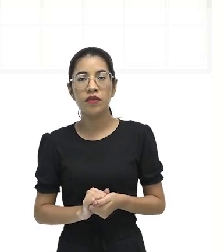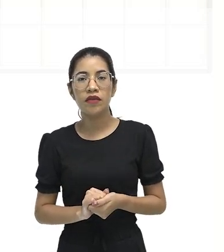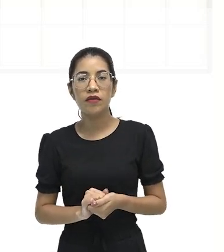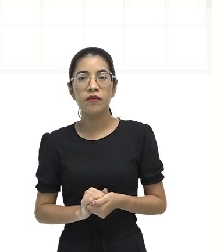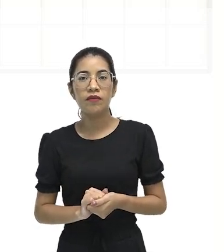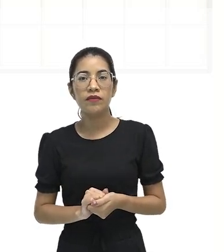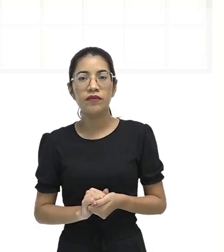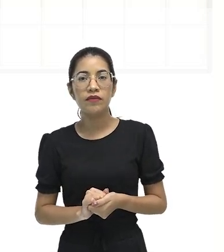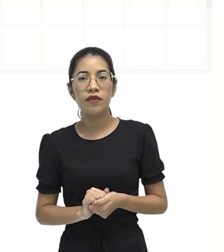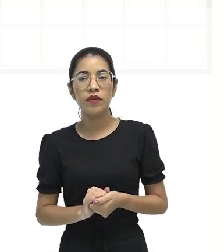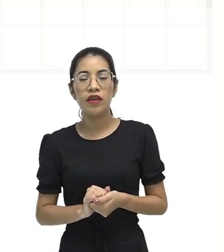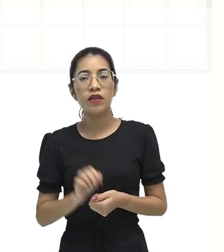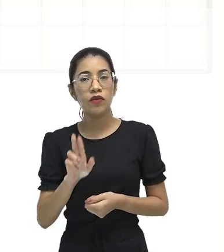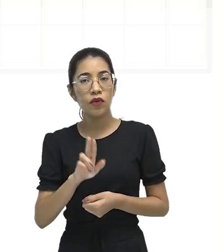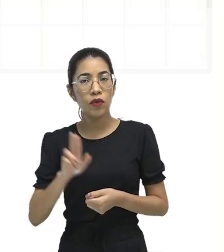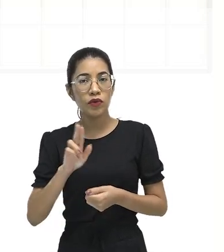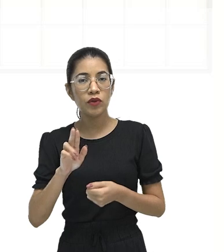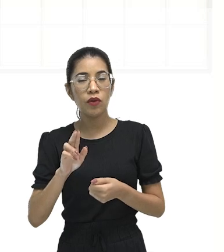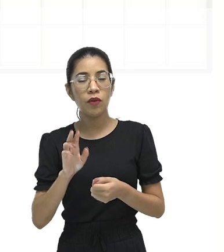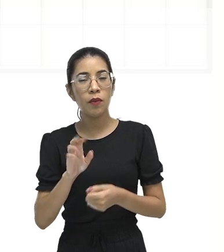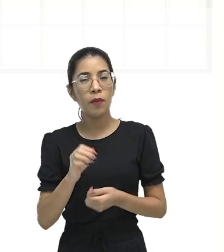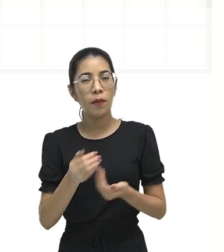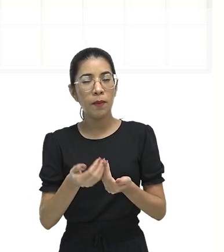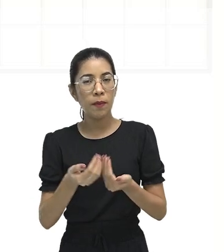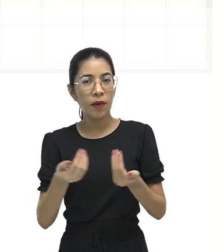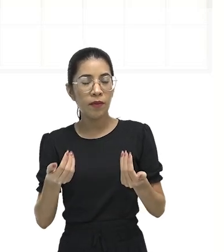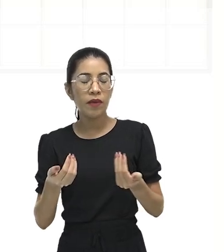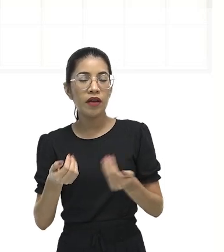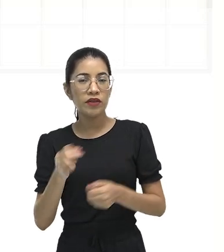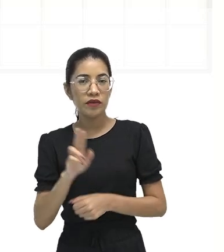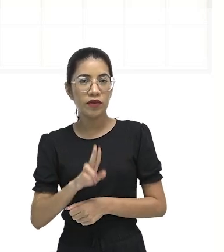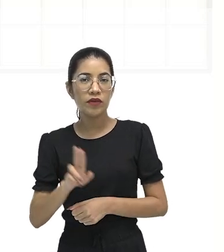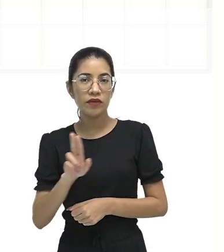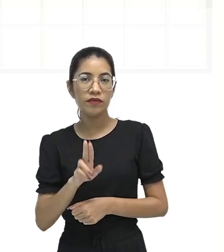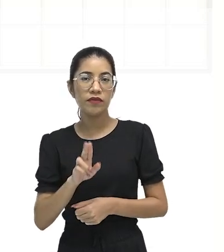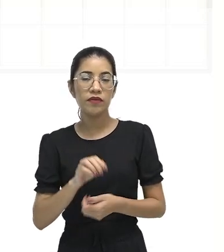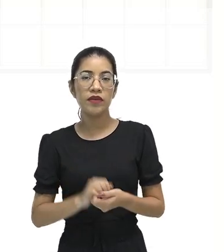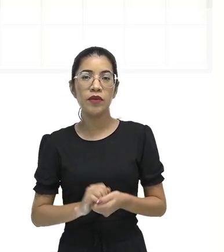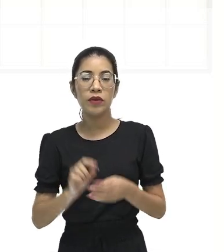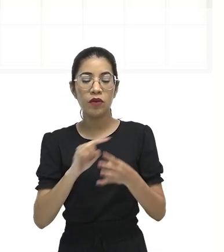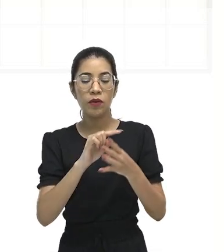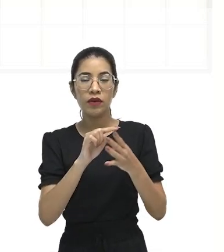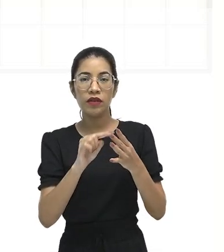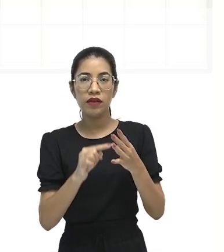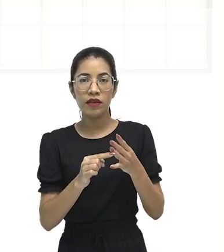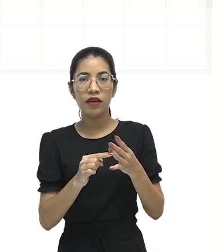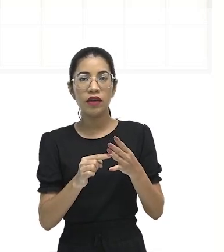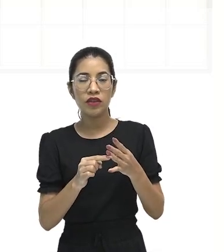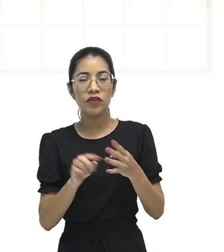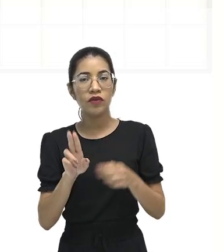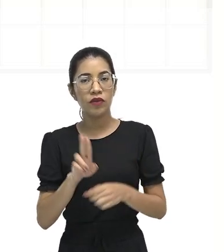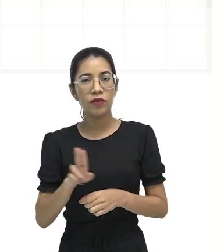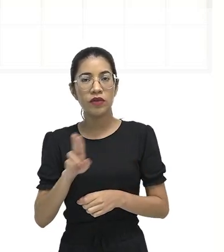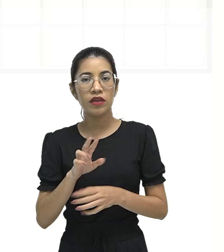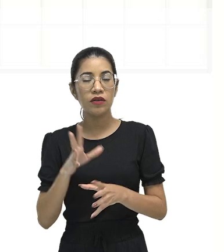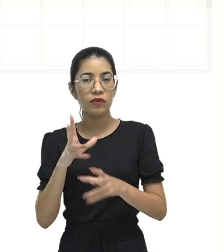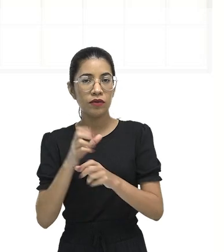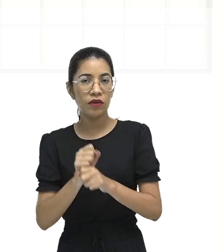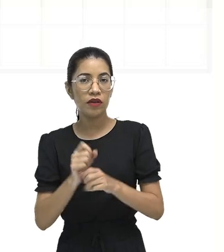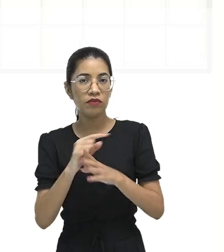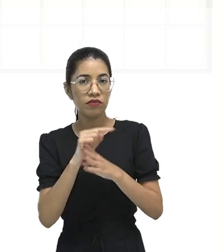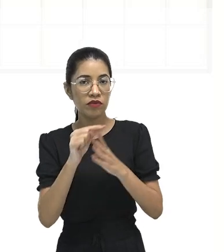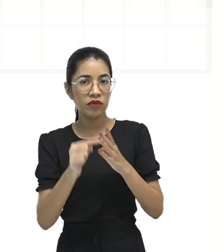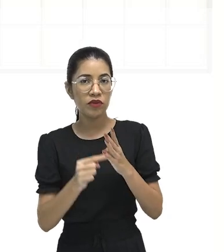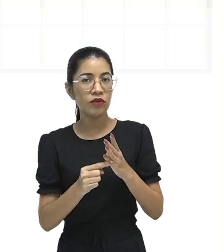delas foi utilizada. Então, eu utilizei 3 partes desse total de